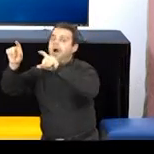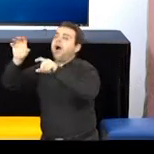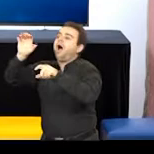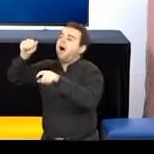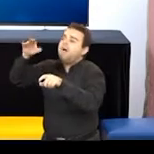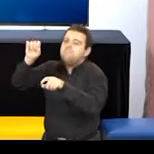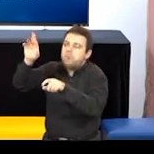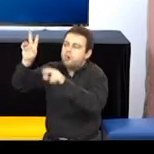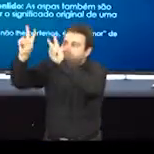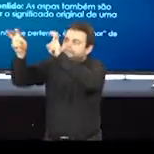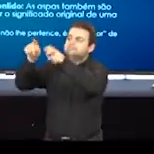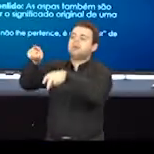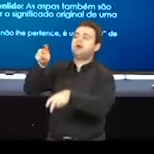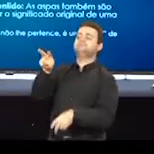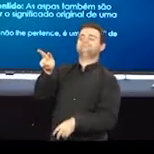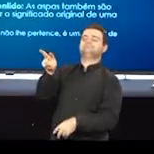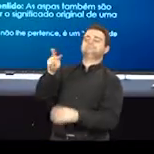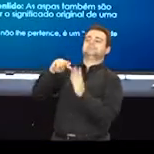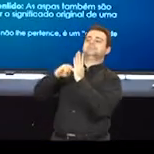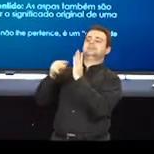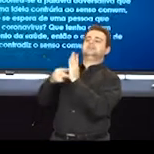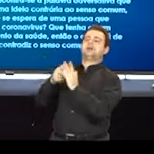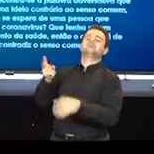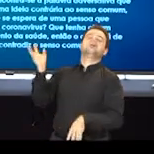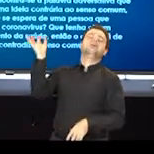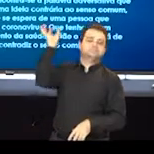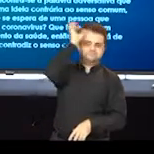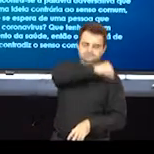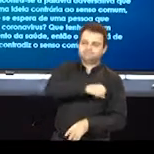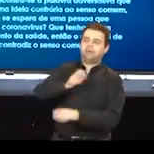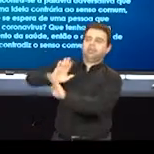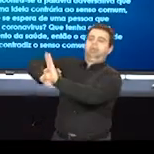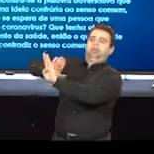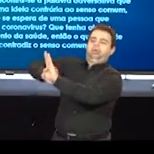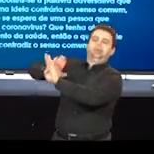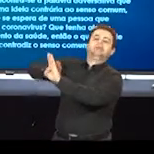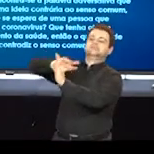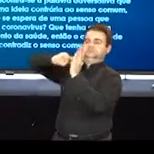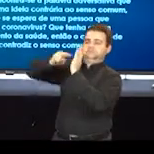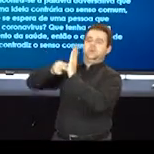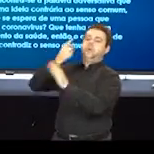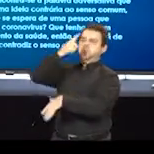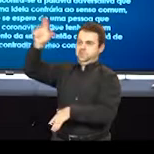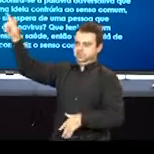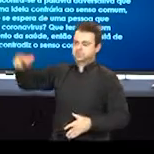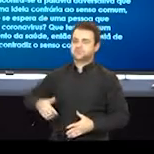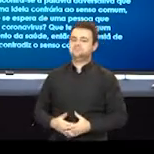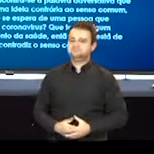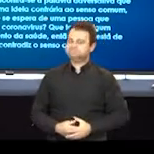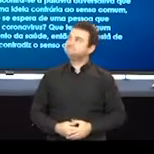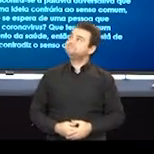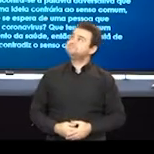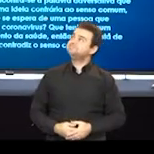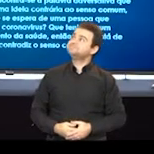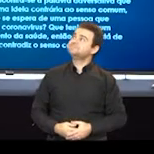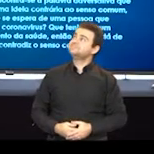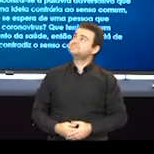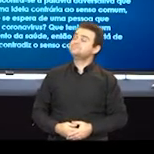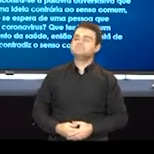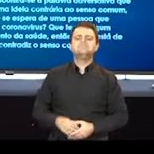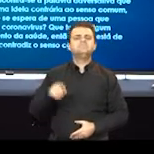sentido. Tudo bem? Vamos lá para o nosso próximo assunto. A gente vai falar um pouquinho sobre palavras e